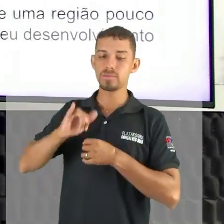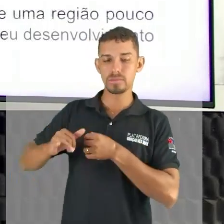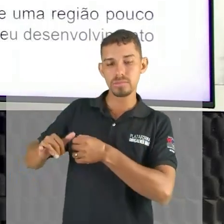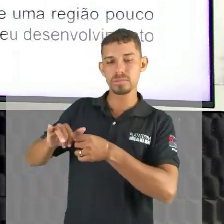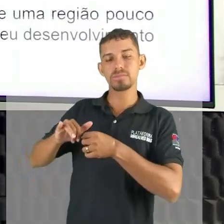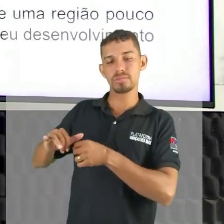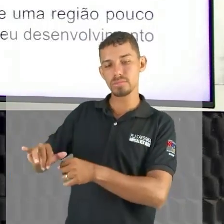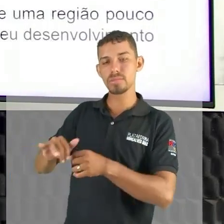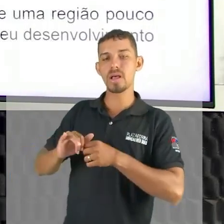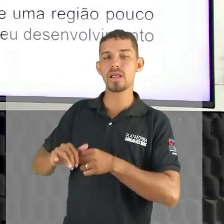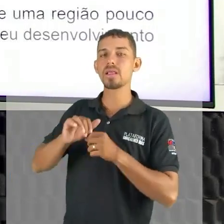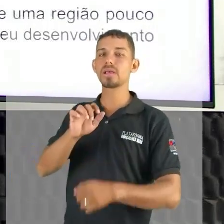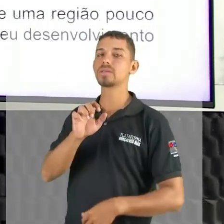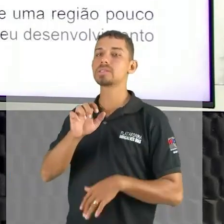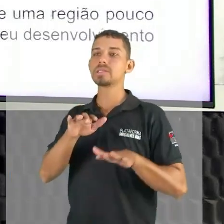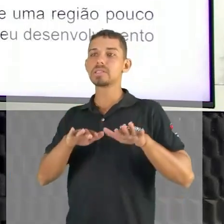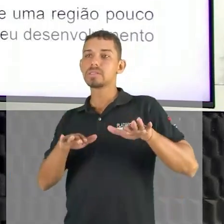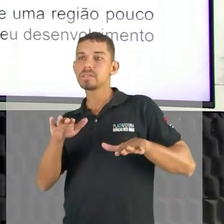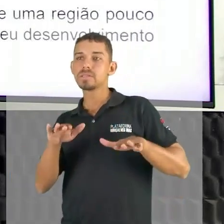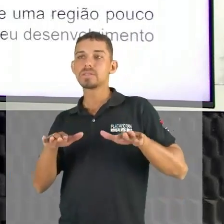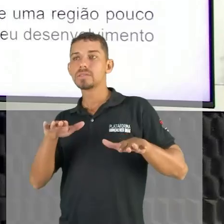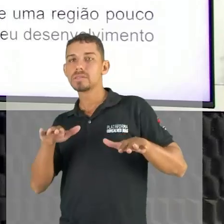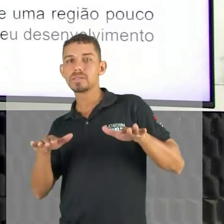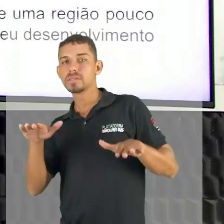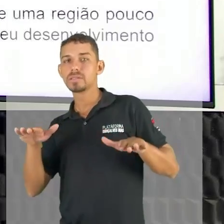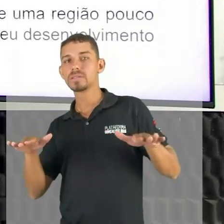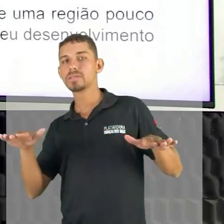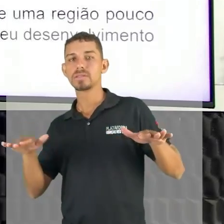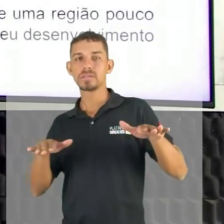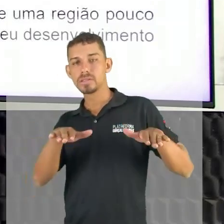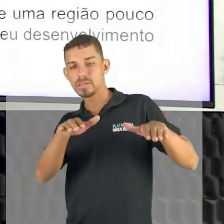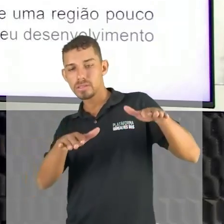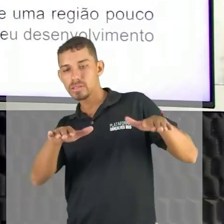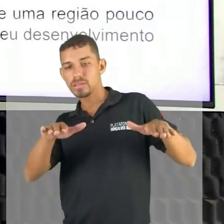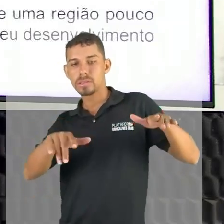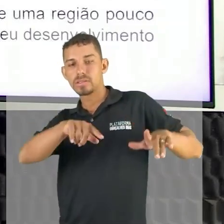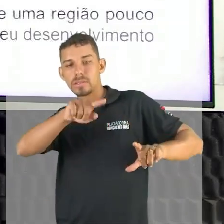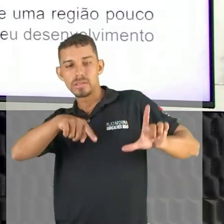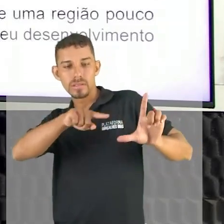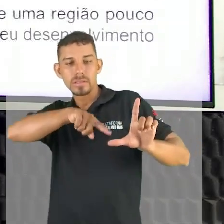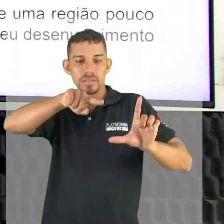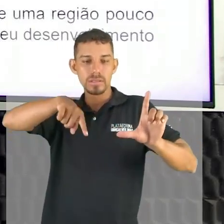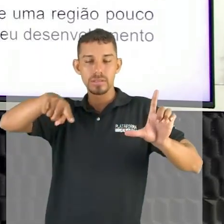por uma instabilidade. Essa instabilidade faz com que o